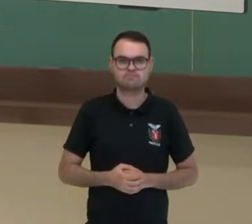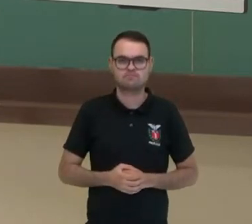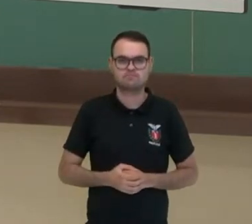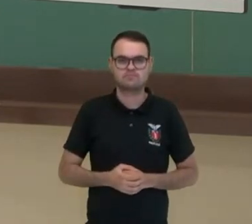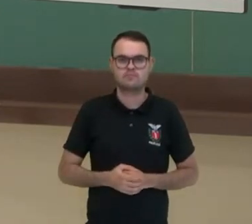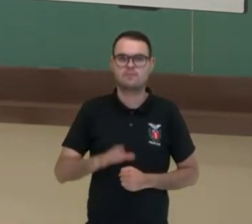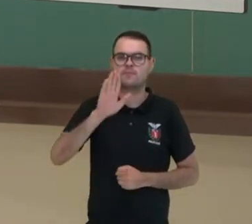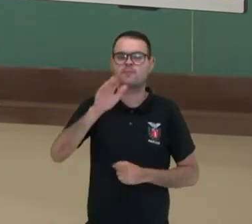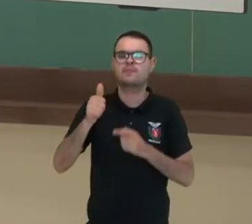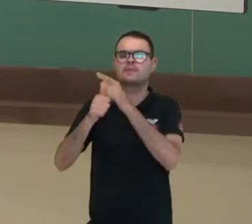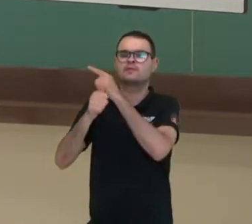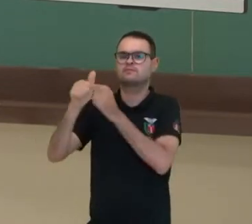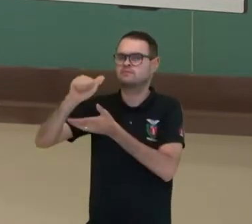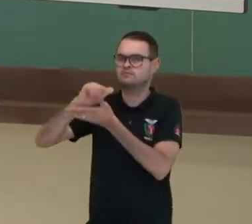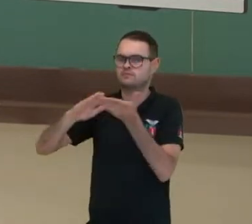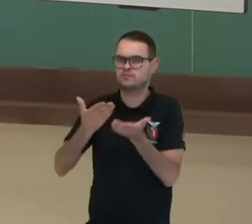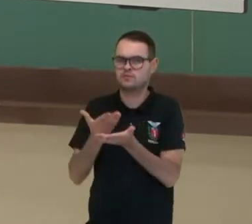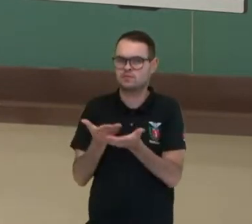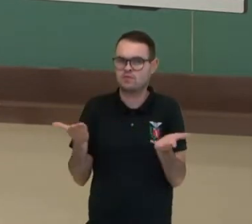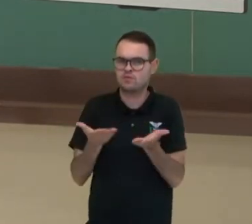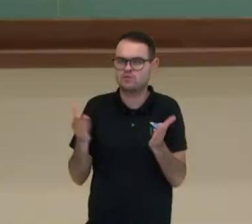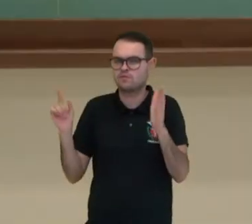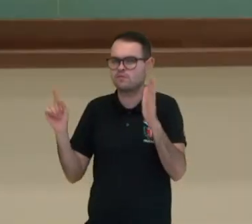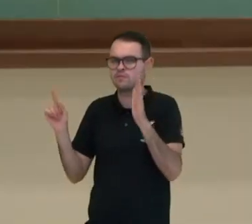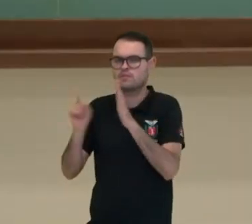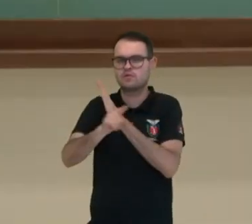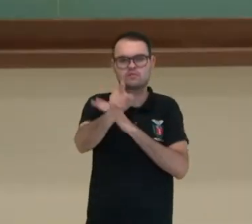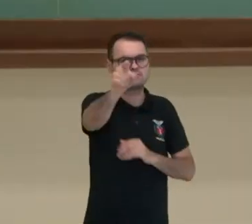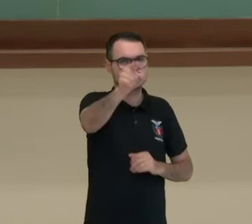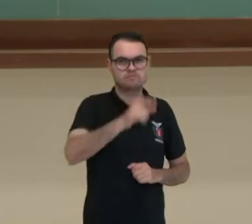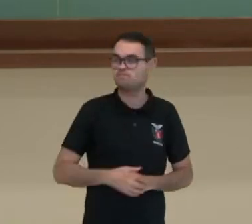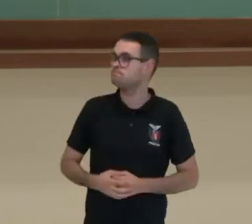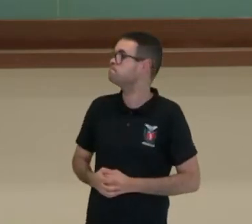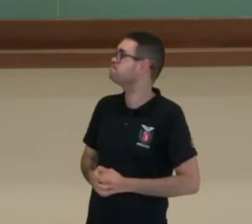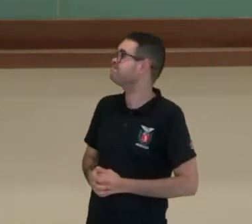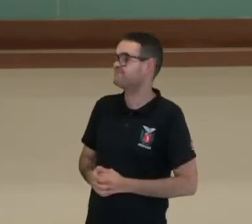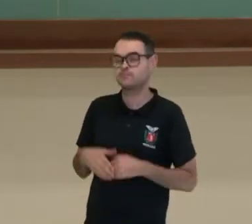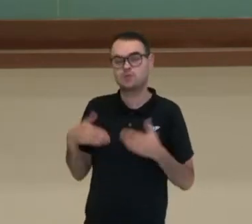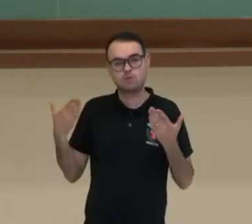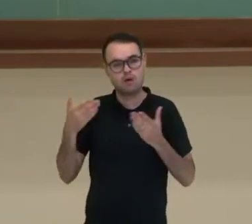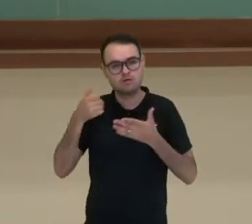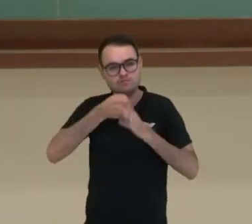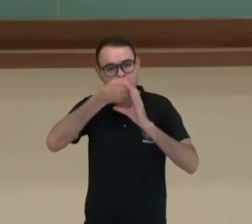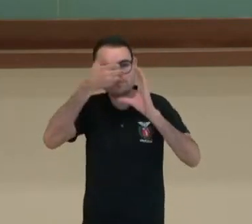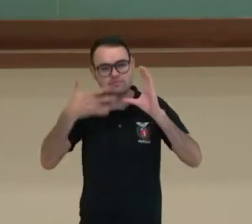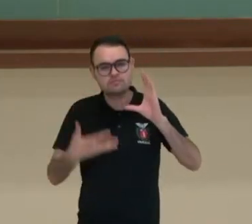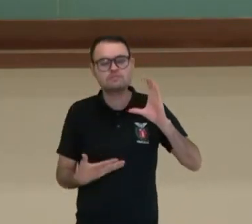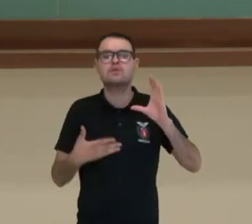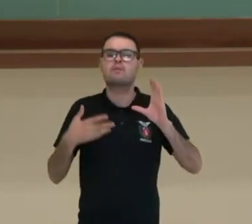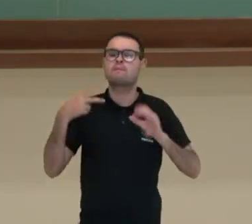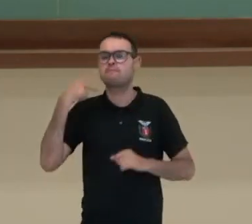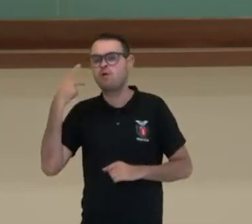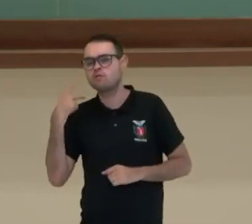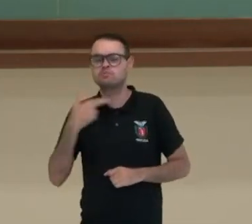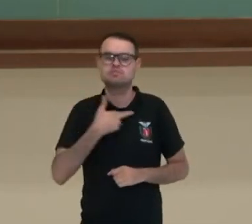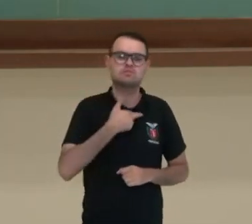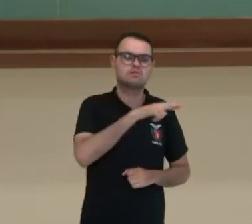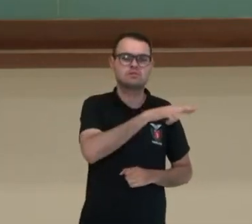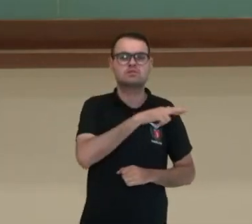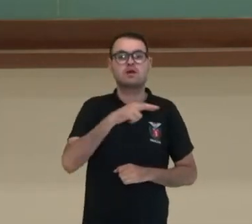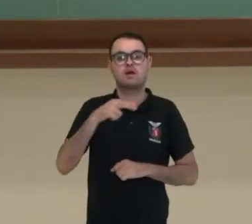vamos então para a primeira atividade da aula de hoje, que eu pergunto para vocês: quais características políticas e religiosas a